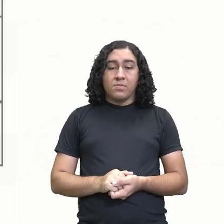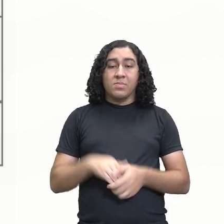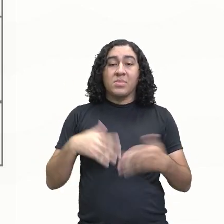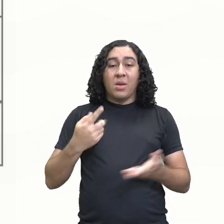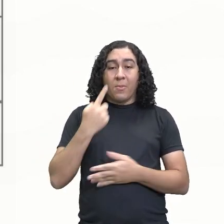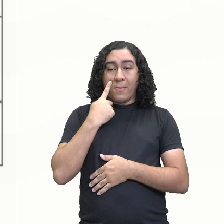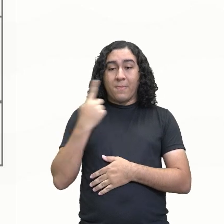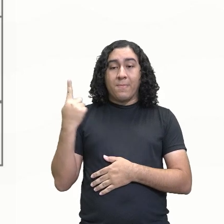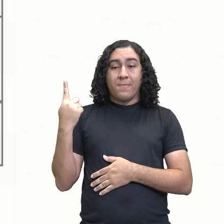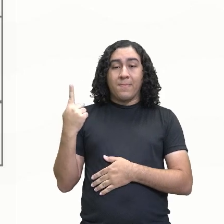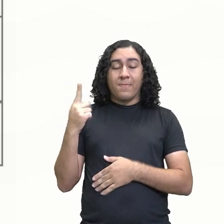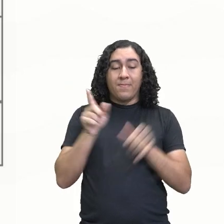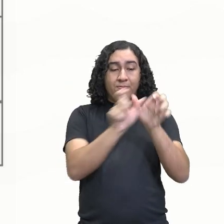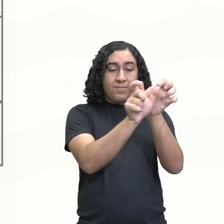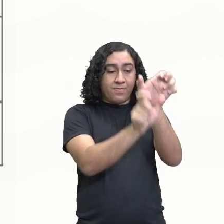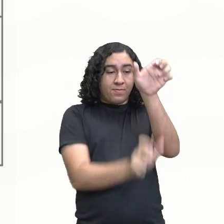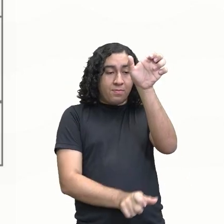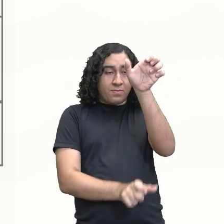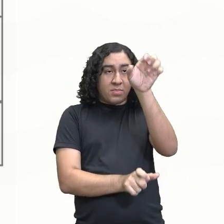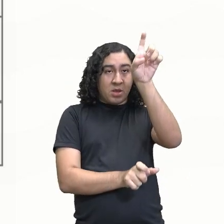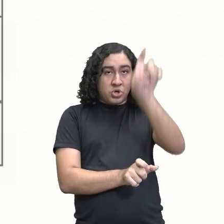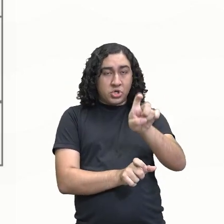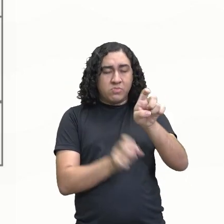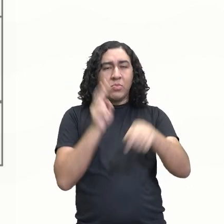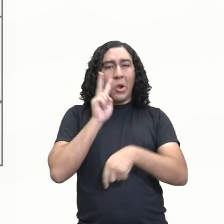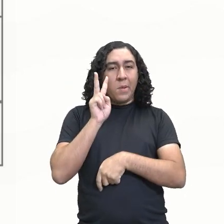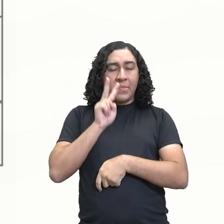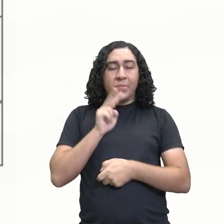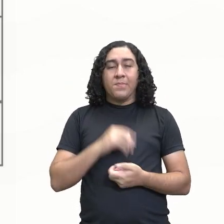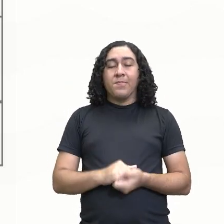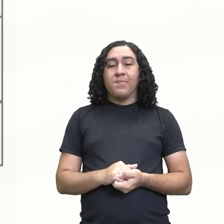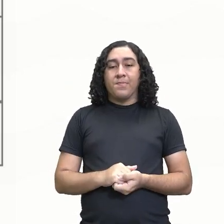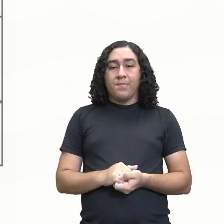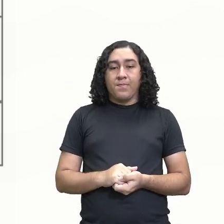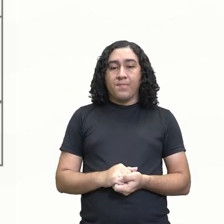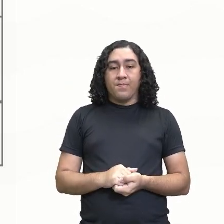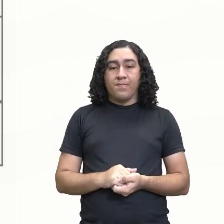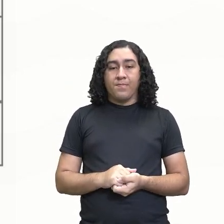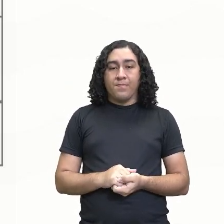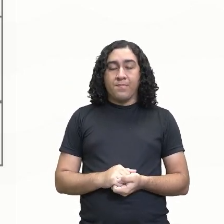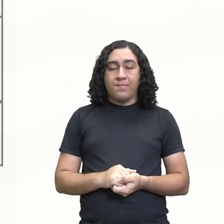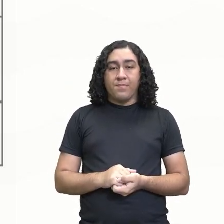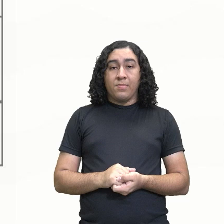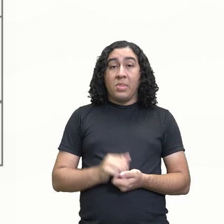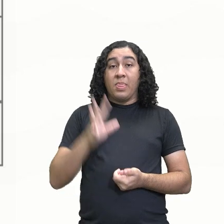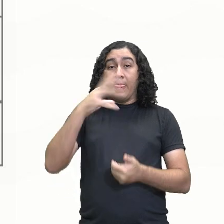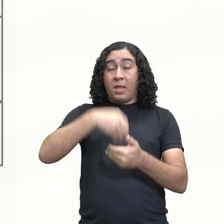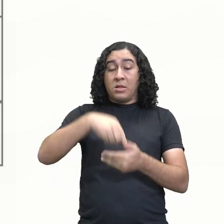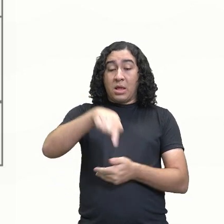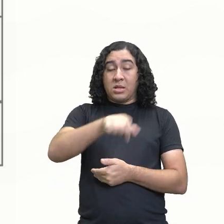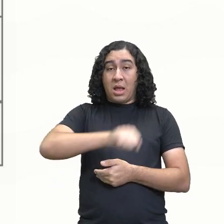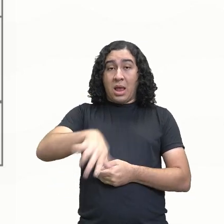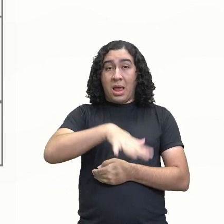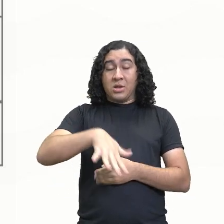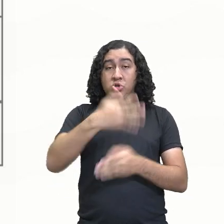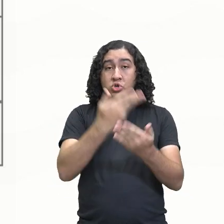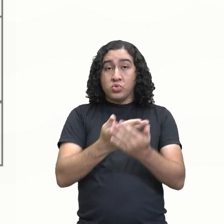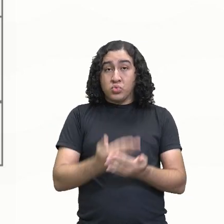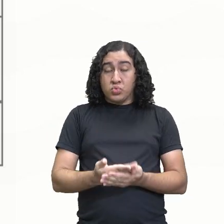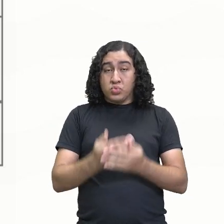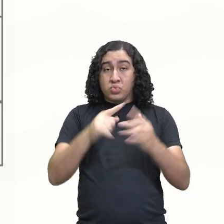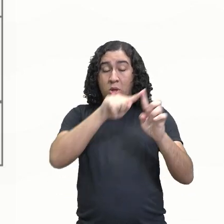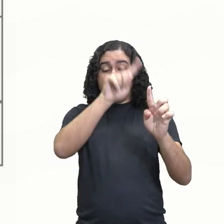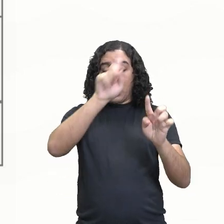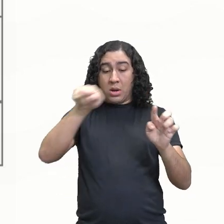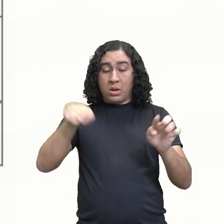π, 3π sobre 2 e 2π. Lembra que eu falei para você que na trigonometria, os ângulos aí usados são